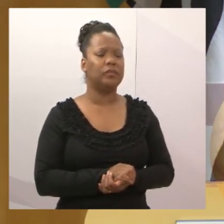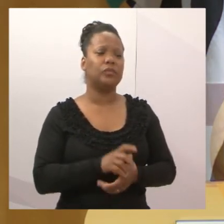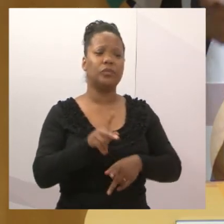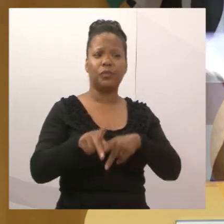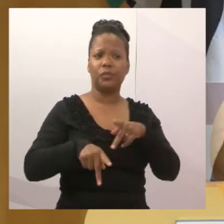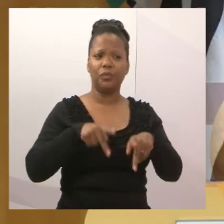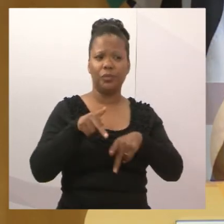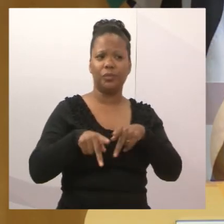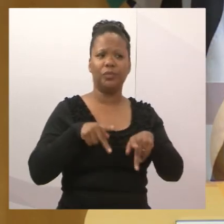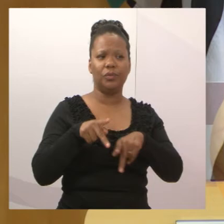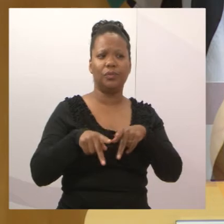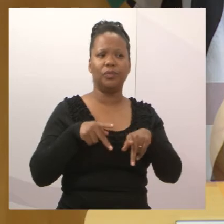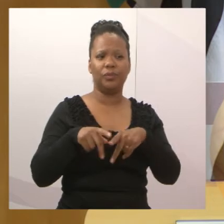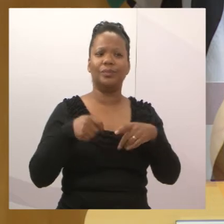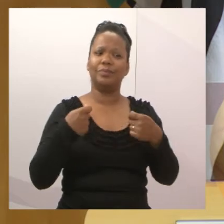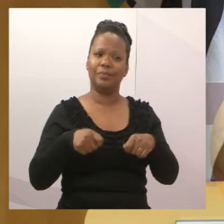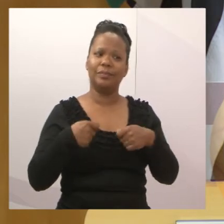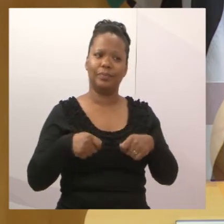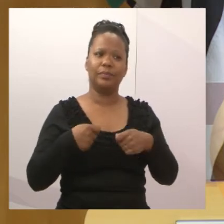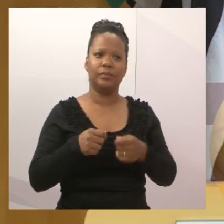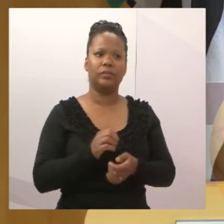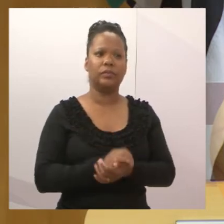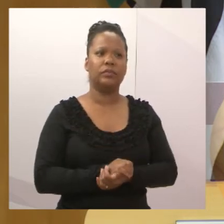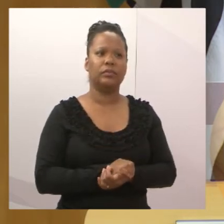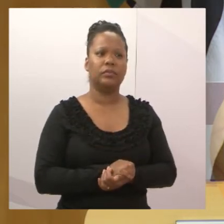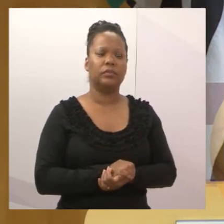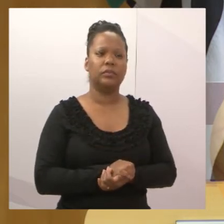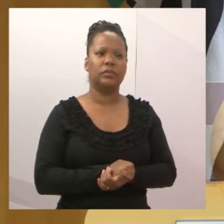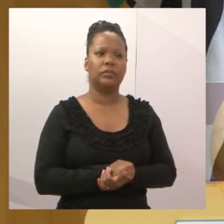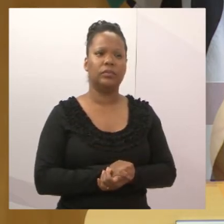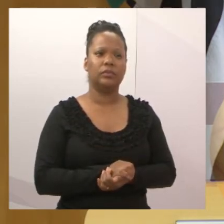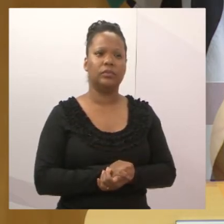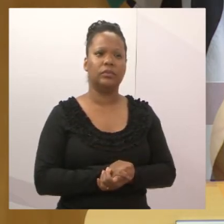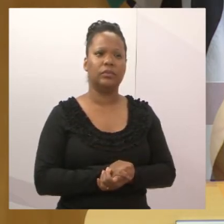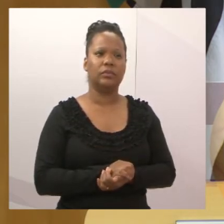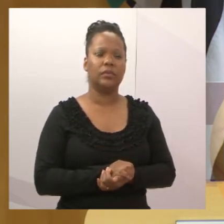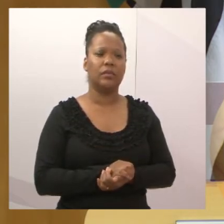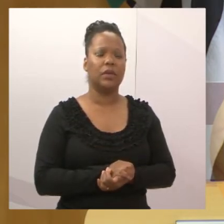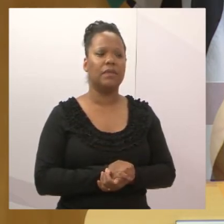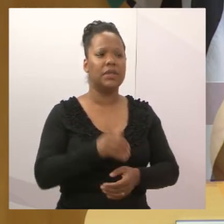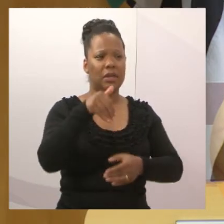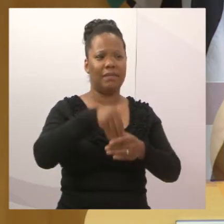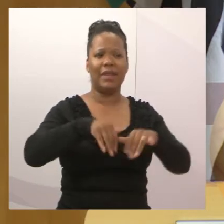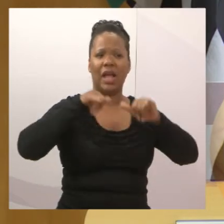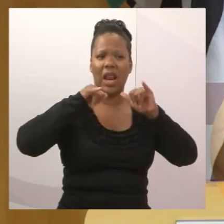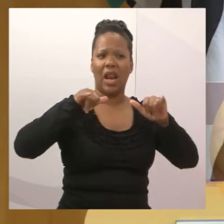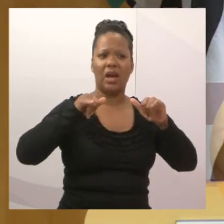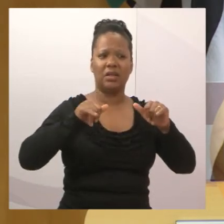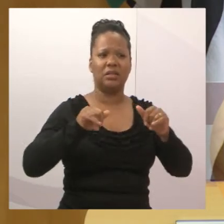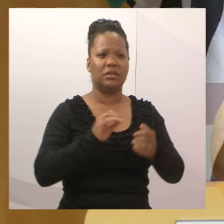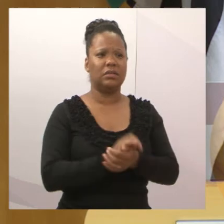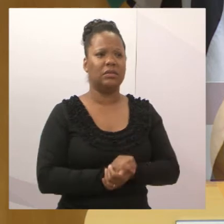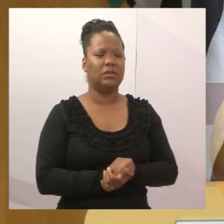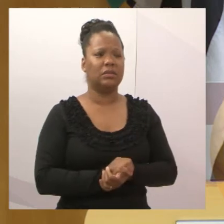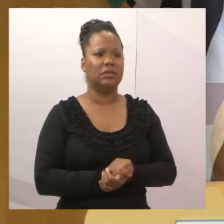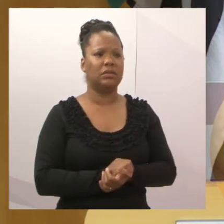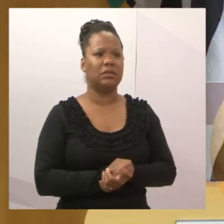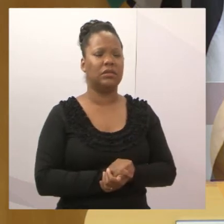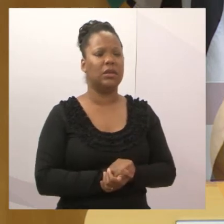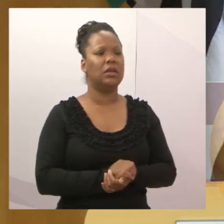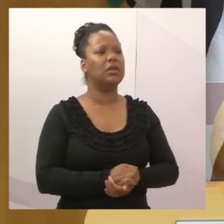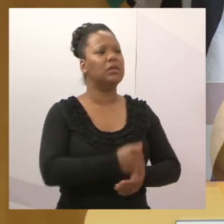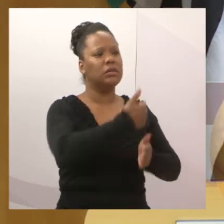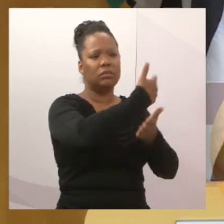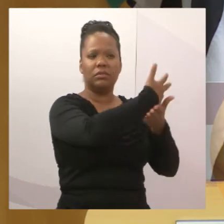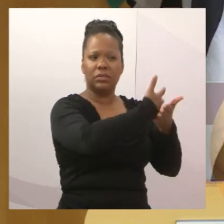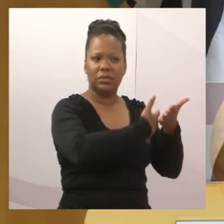população precisa muito disso, né? Eu costumo dizer o seguinte: enquanto você disputa uma eleição, você ali entrega o seu programa de governo, você